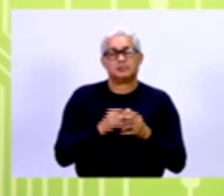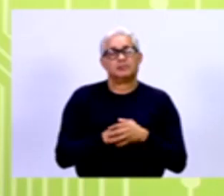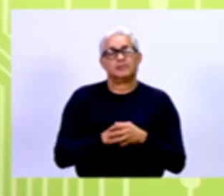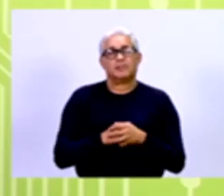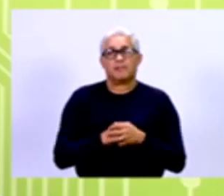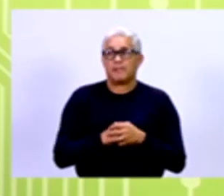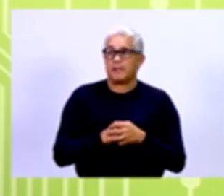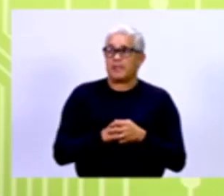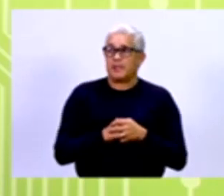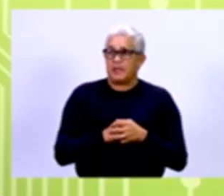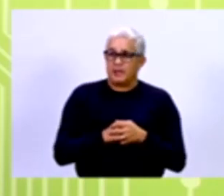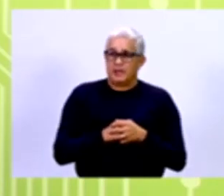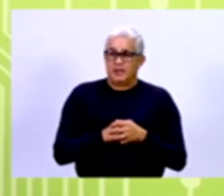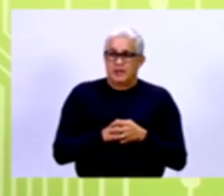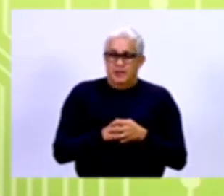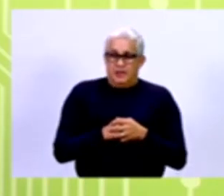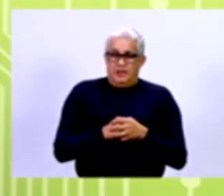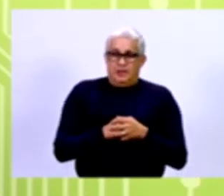é que